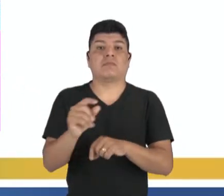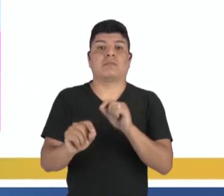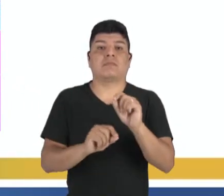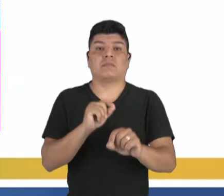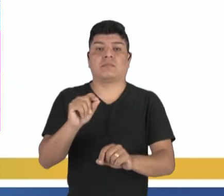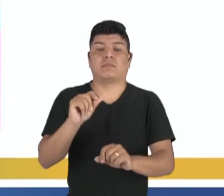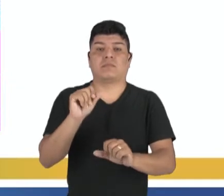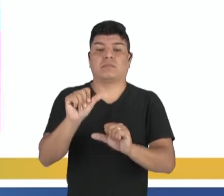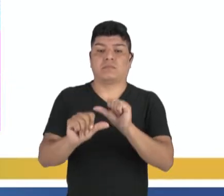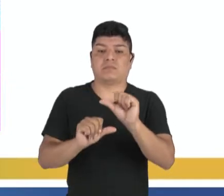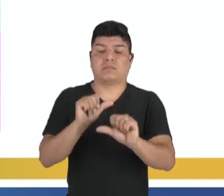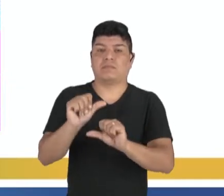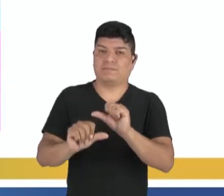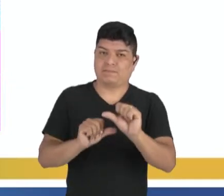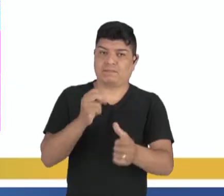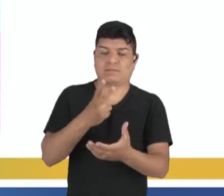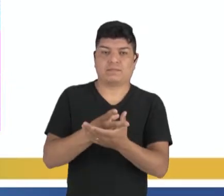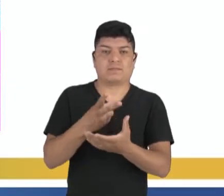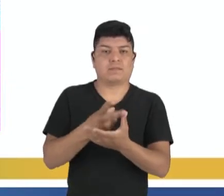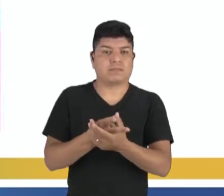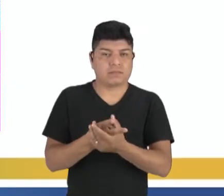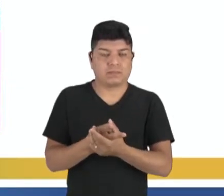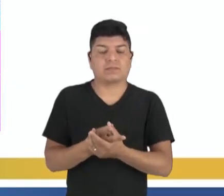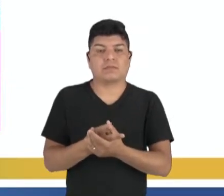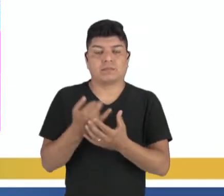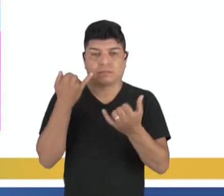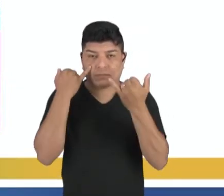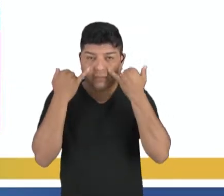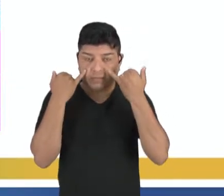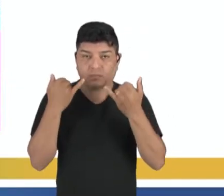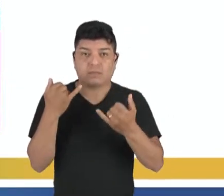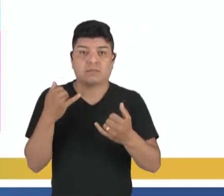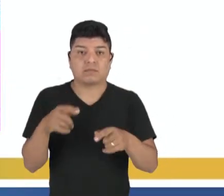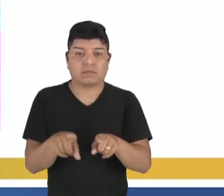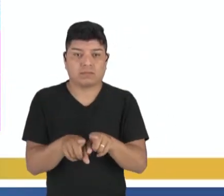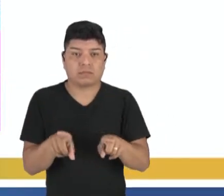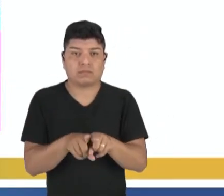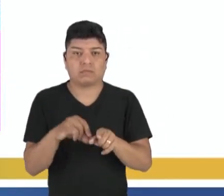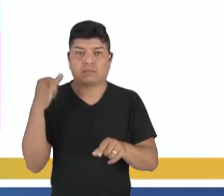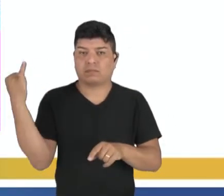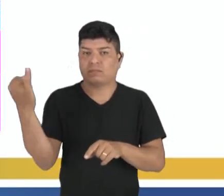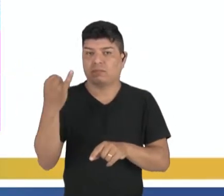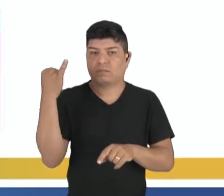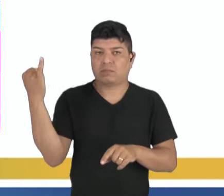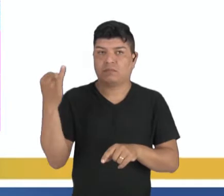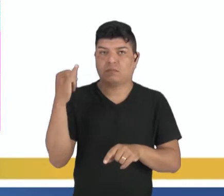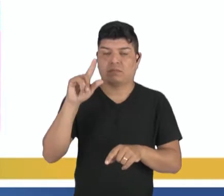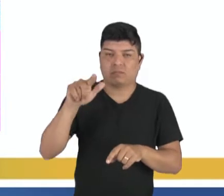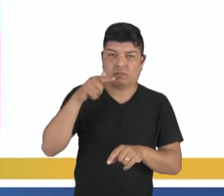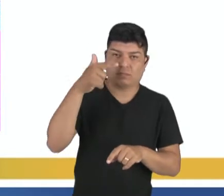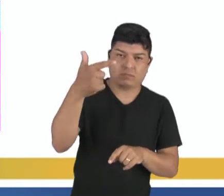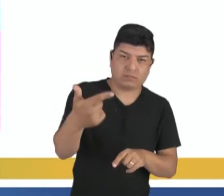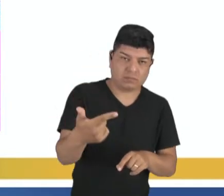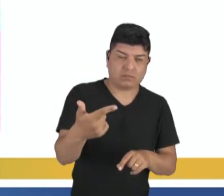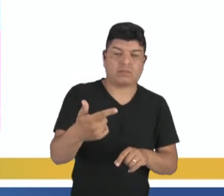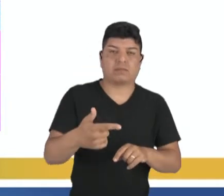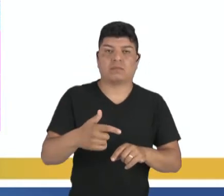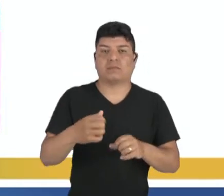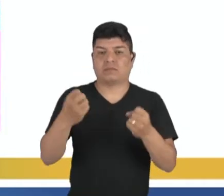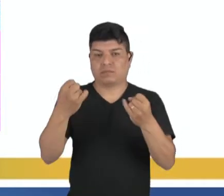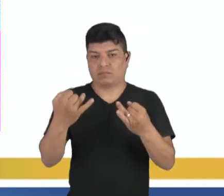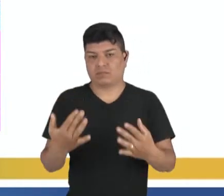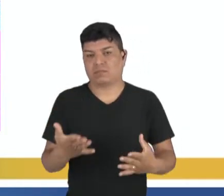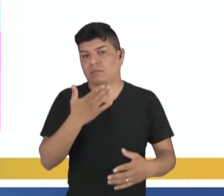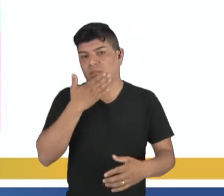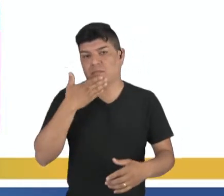de sofrer mutações. Essa informação também é uma informação chave que a gente vai tratar um pouquinho mais dela mais